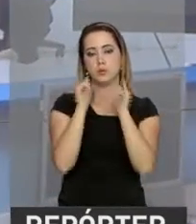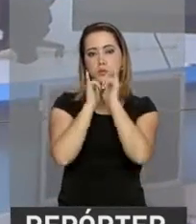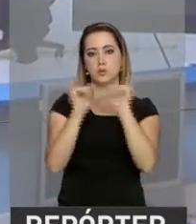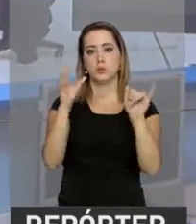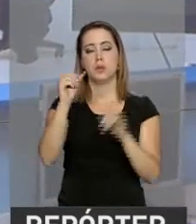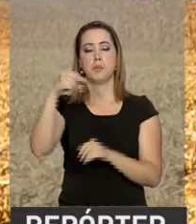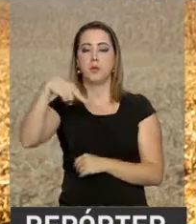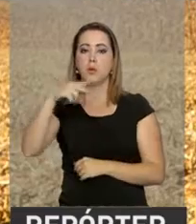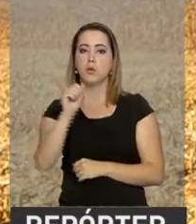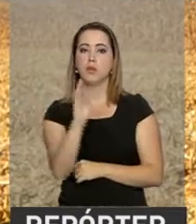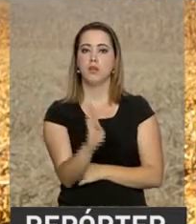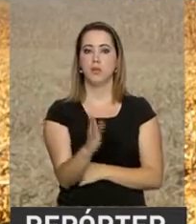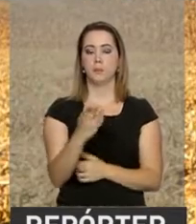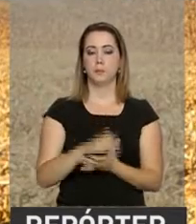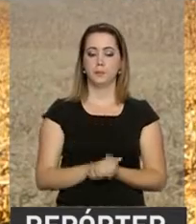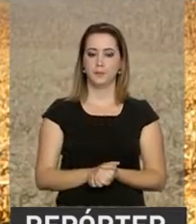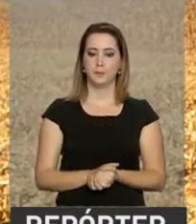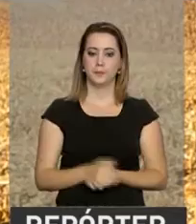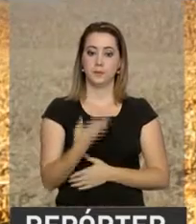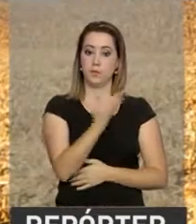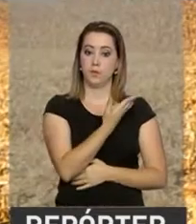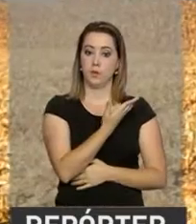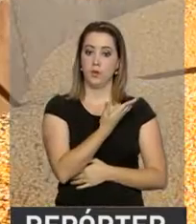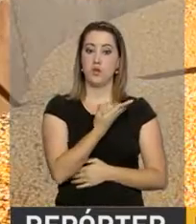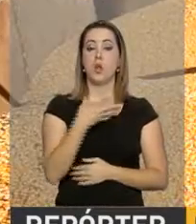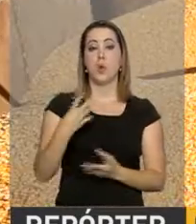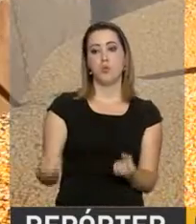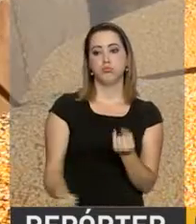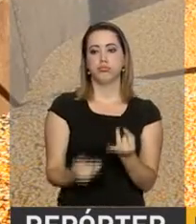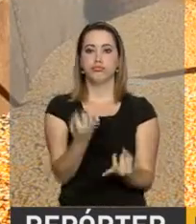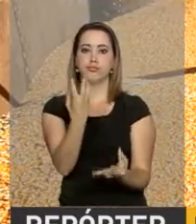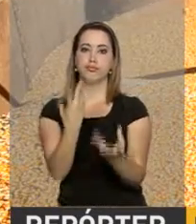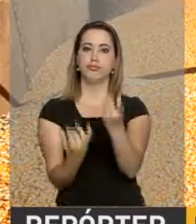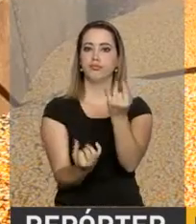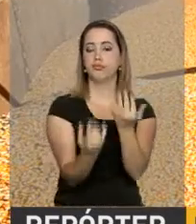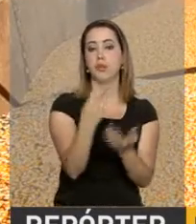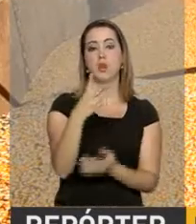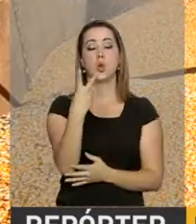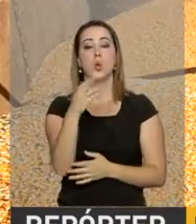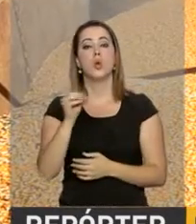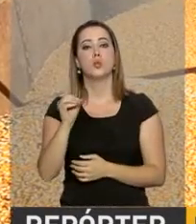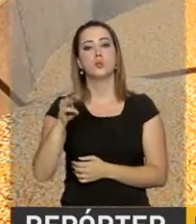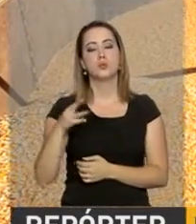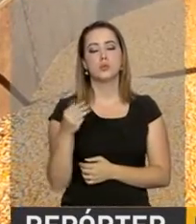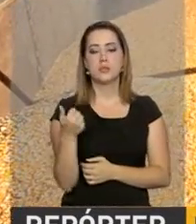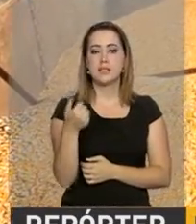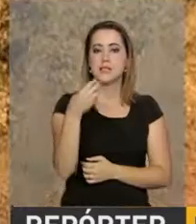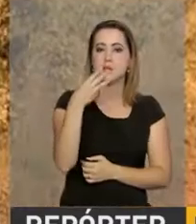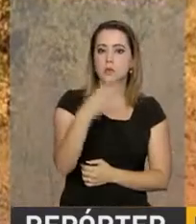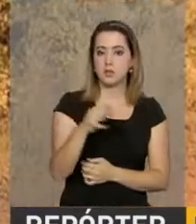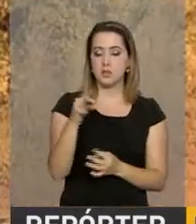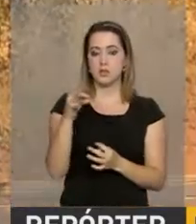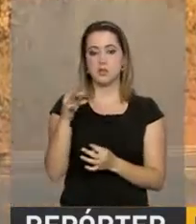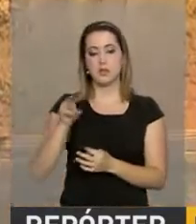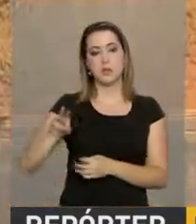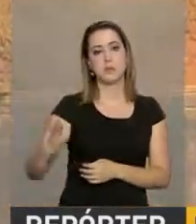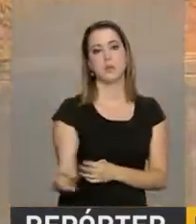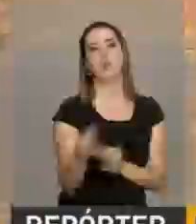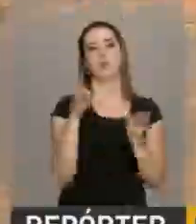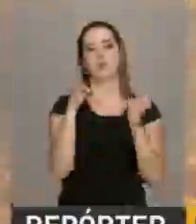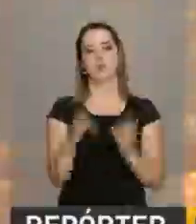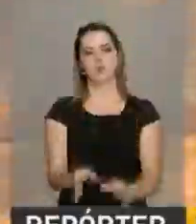abastecimento à produção de grãos deve chegar a 213 milhões de toneladas na safra